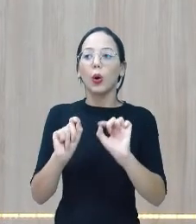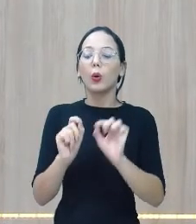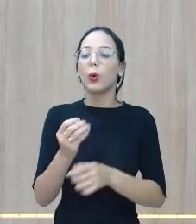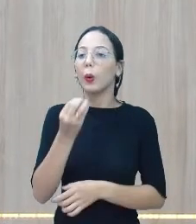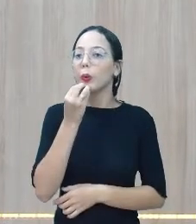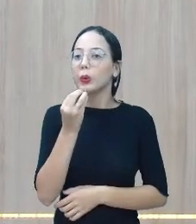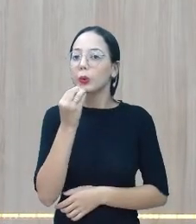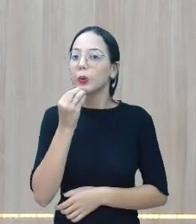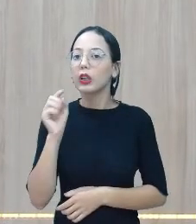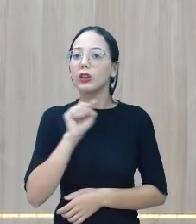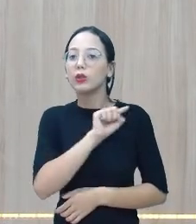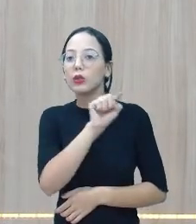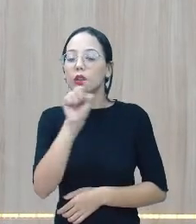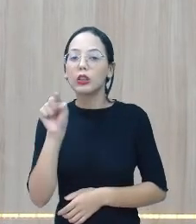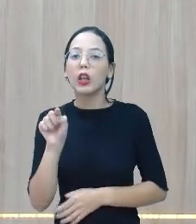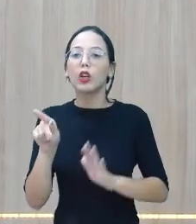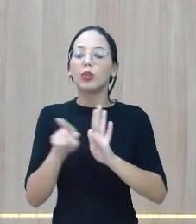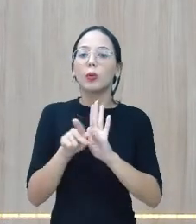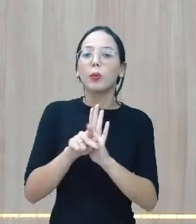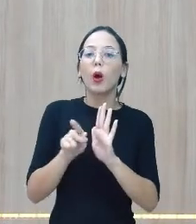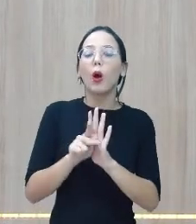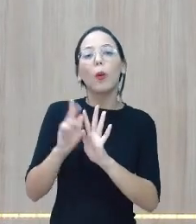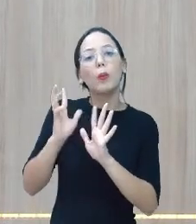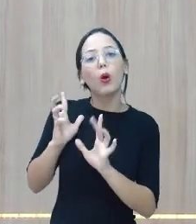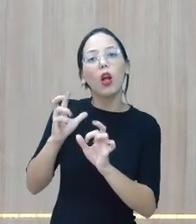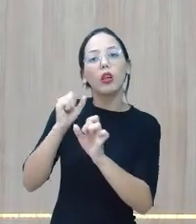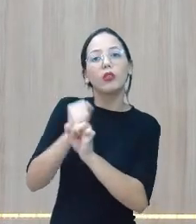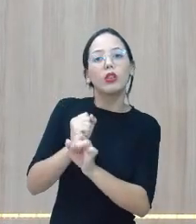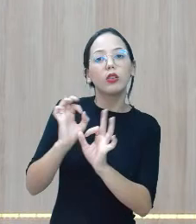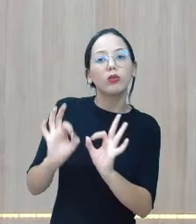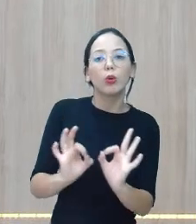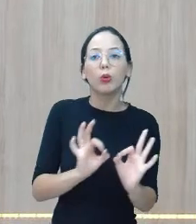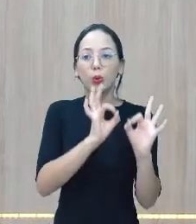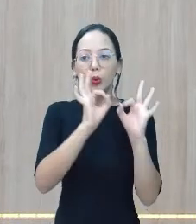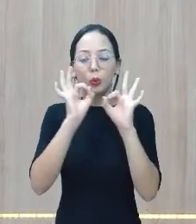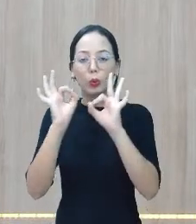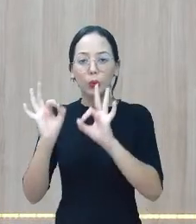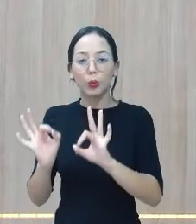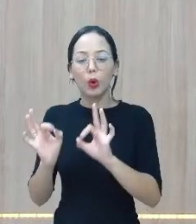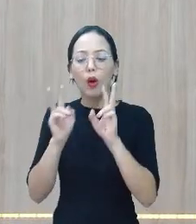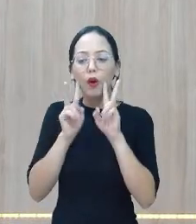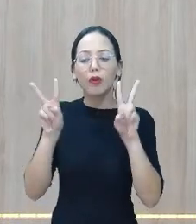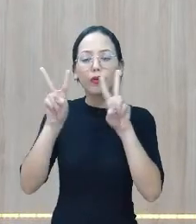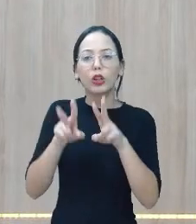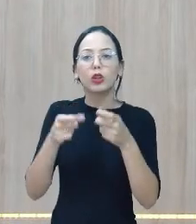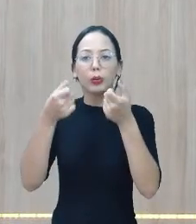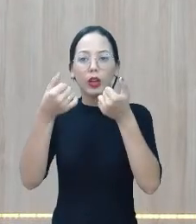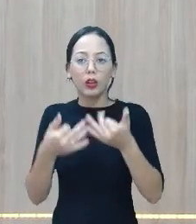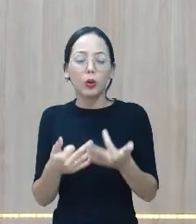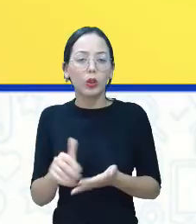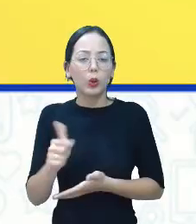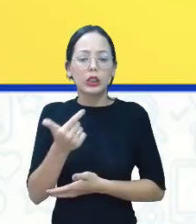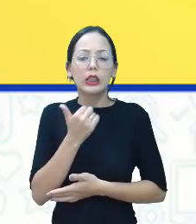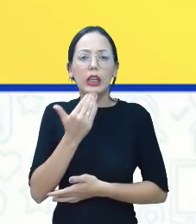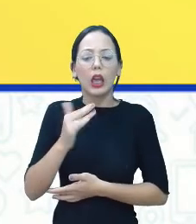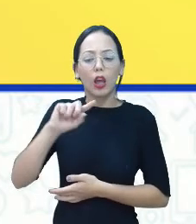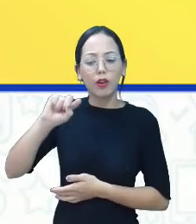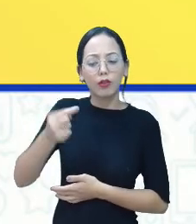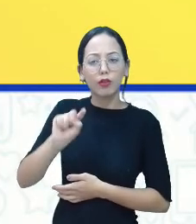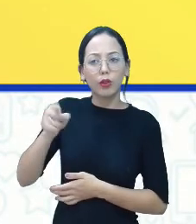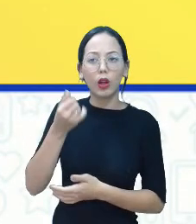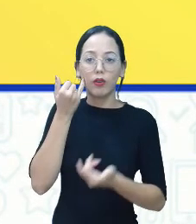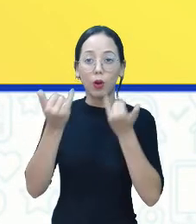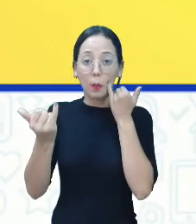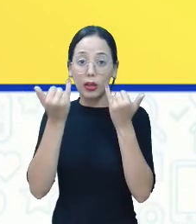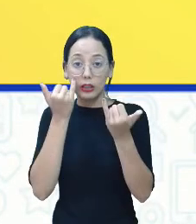a oportunidade de vocês estarem, não é, revisitando e vendo esta explicação. Então, sem as vírgulas, a informação de que